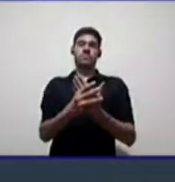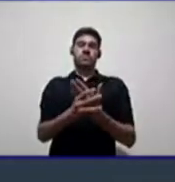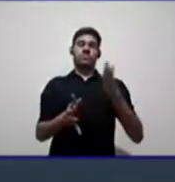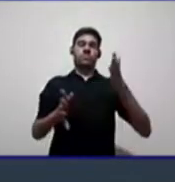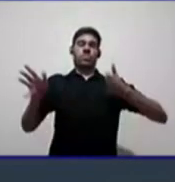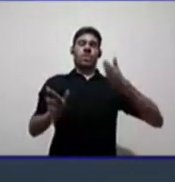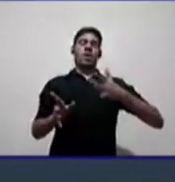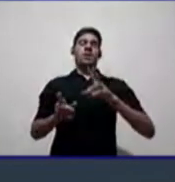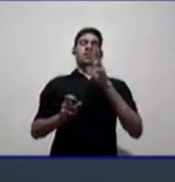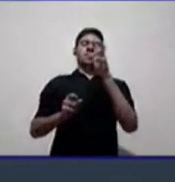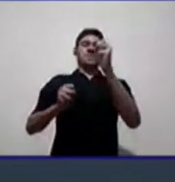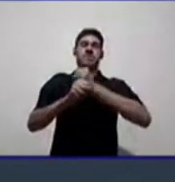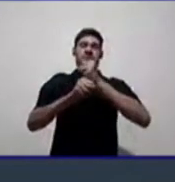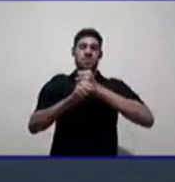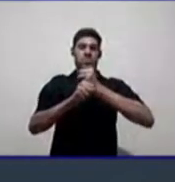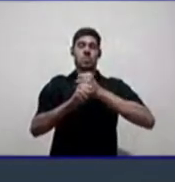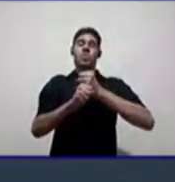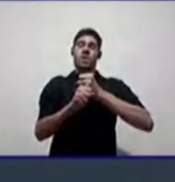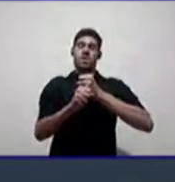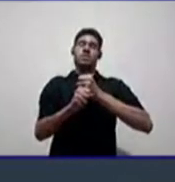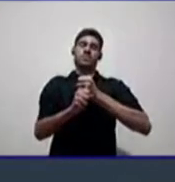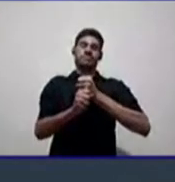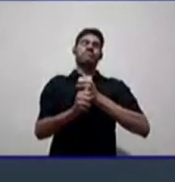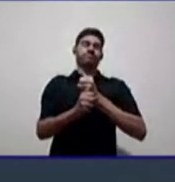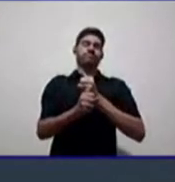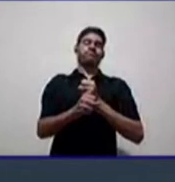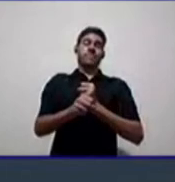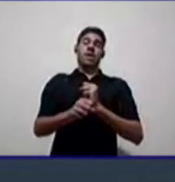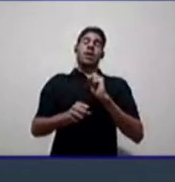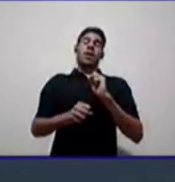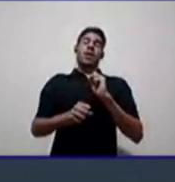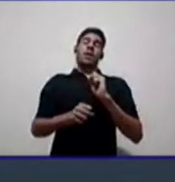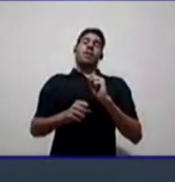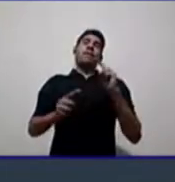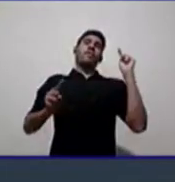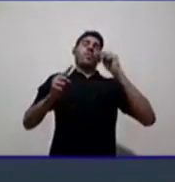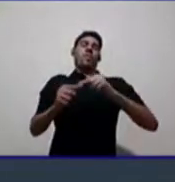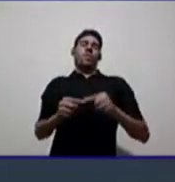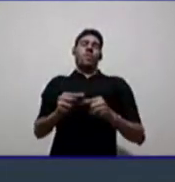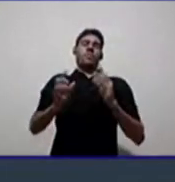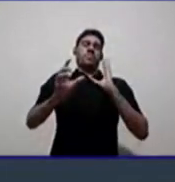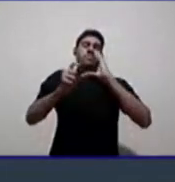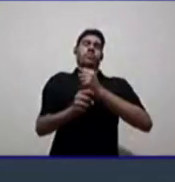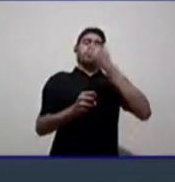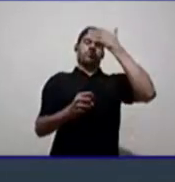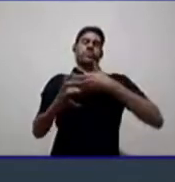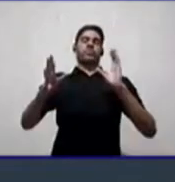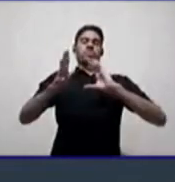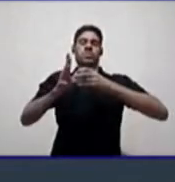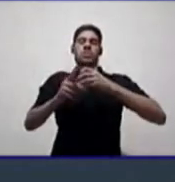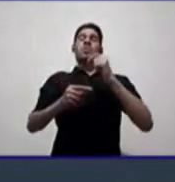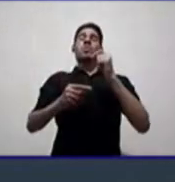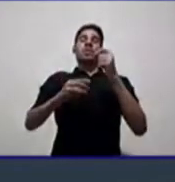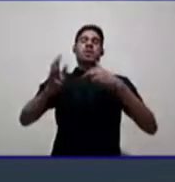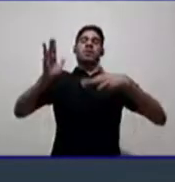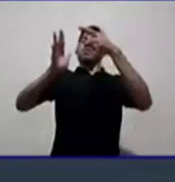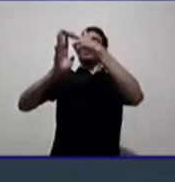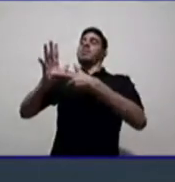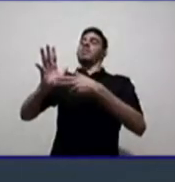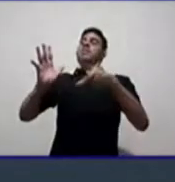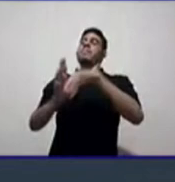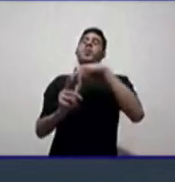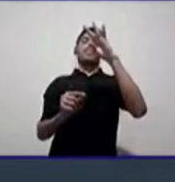de 5 anos, dos processos referente à prestação de contas dos partidos políticos, é uma resolução do TSE